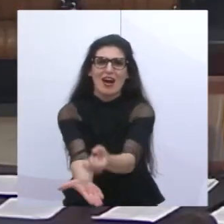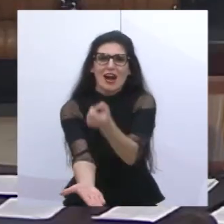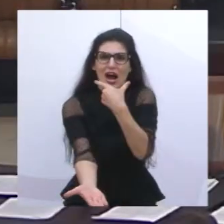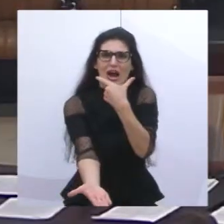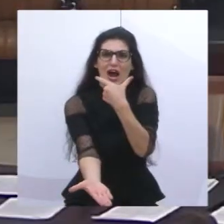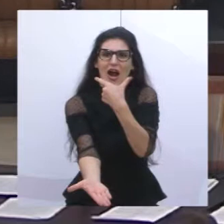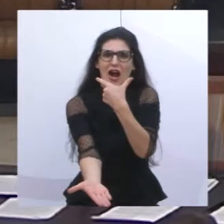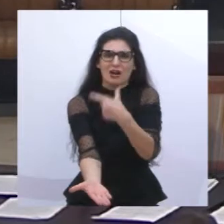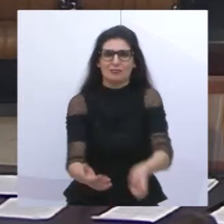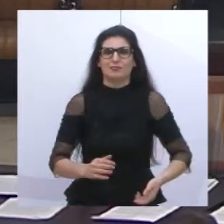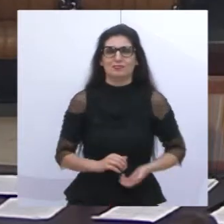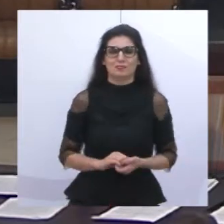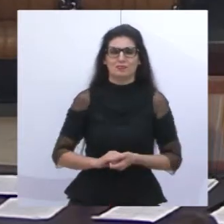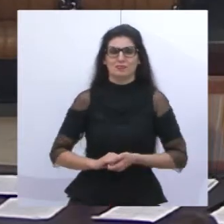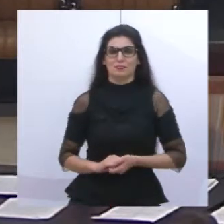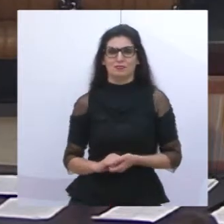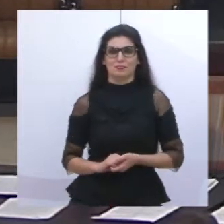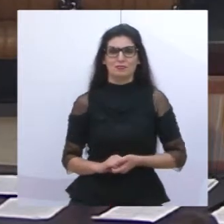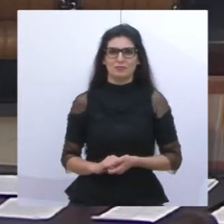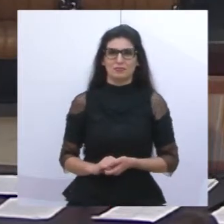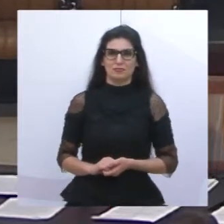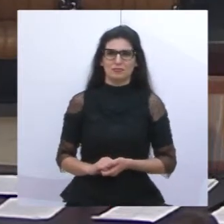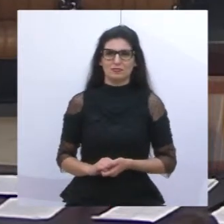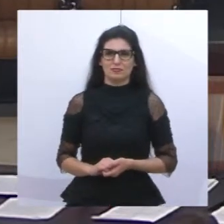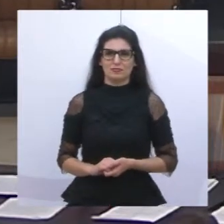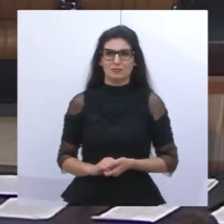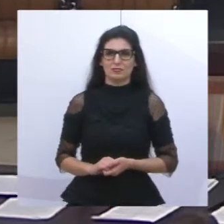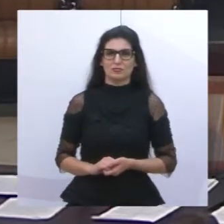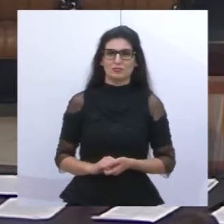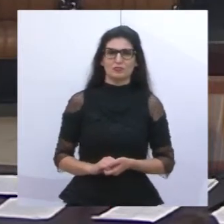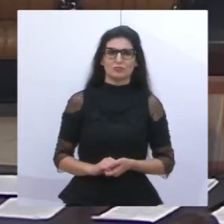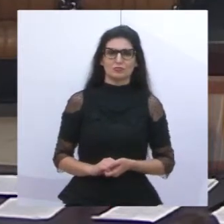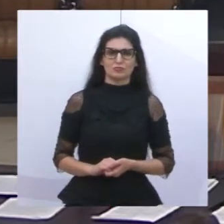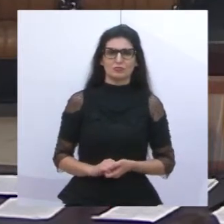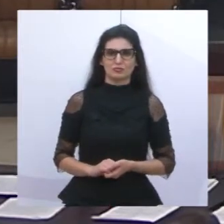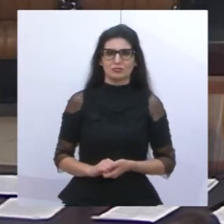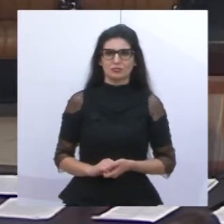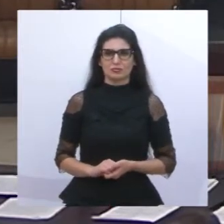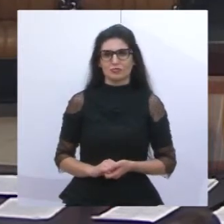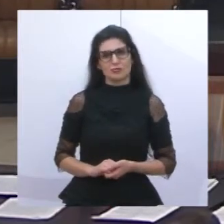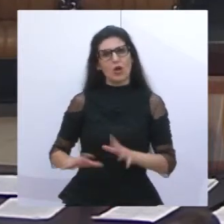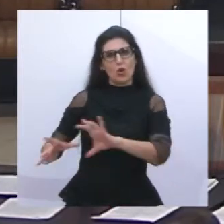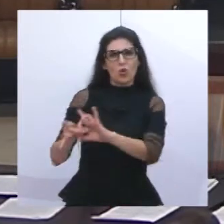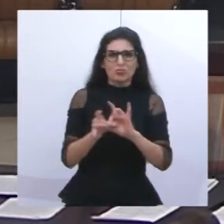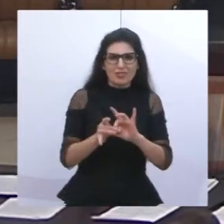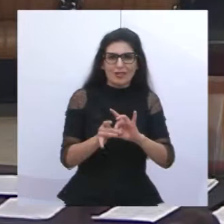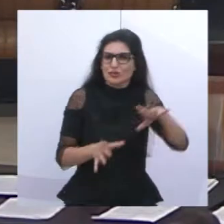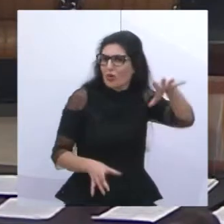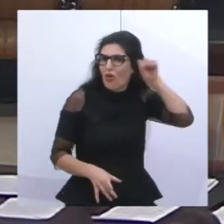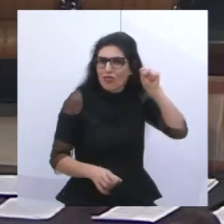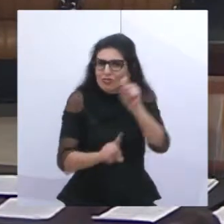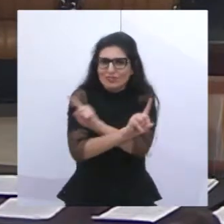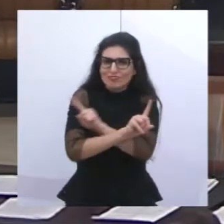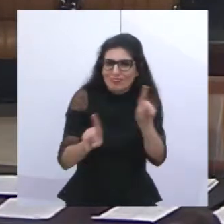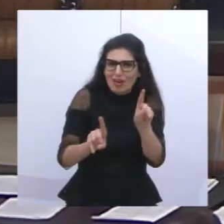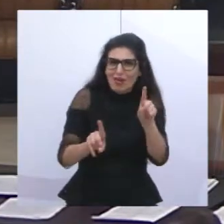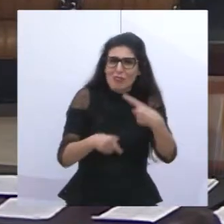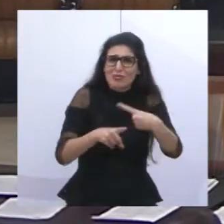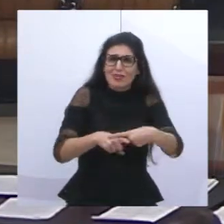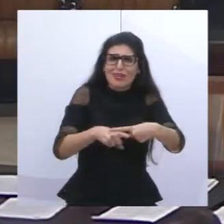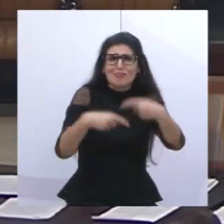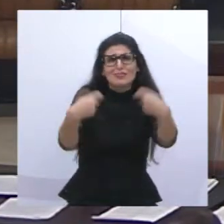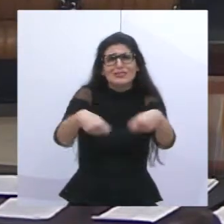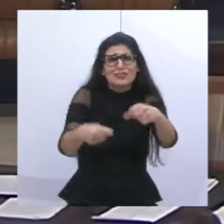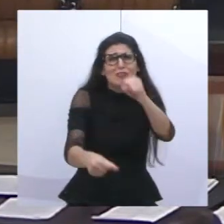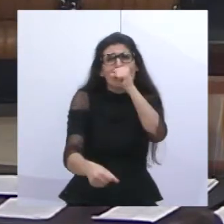Porque quando vai para a ação, você tem toda a ação jurídica, pago advogado, pago todas as custas judiciais quando